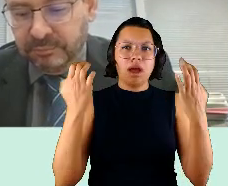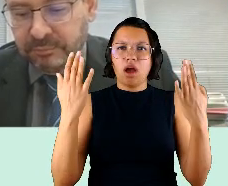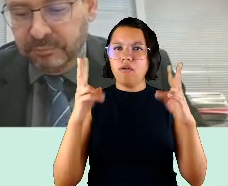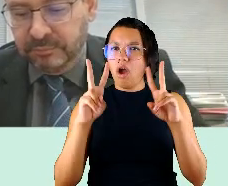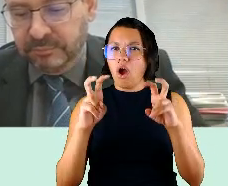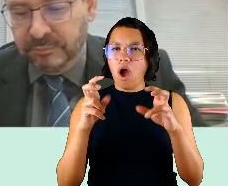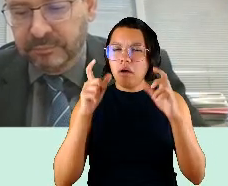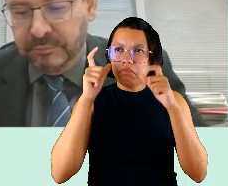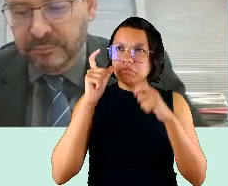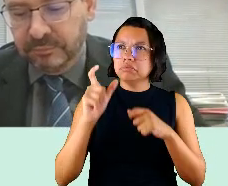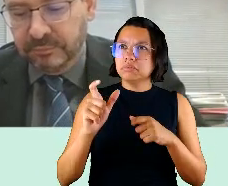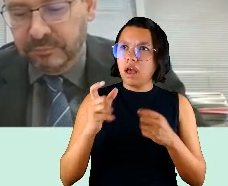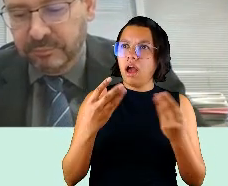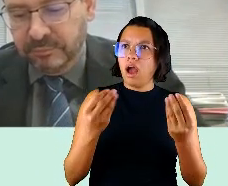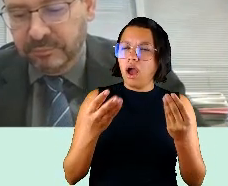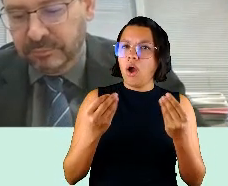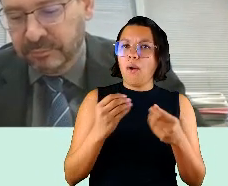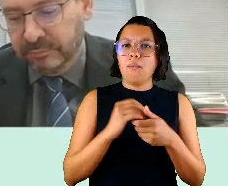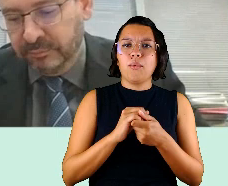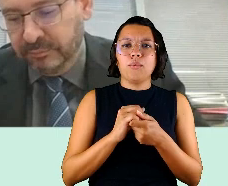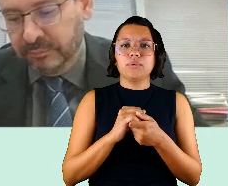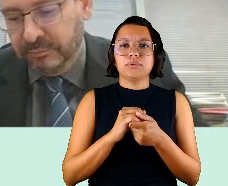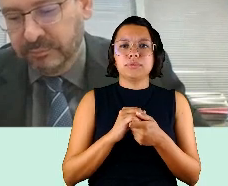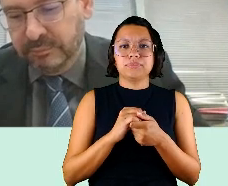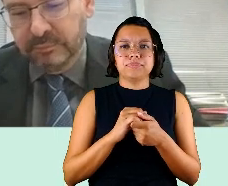muito interessantes, muito